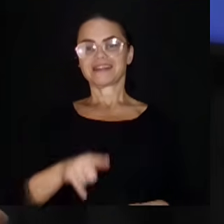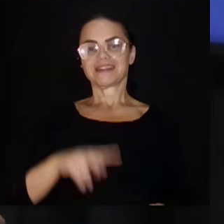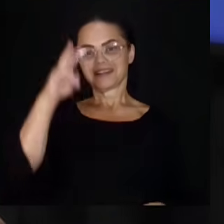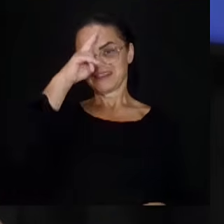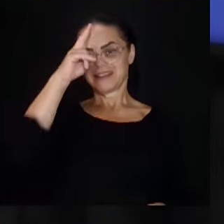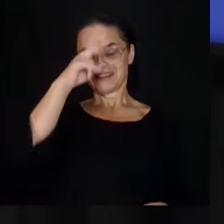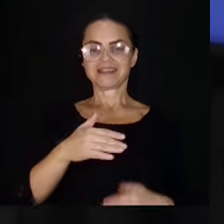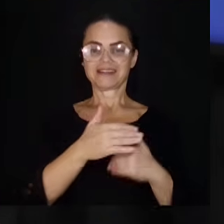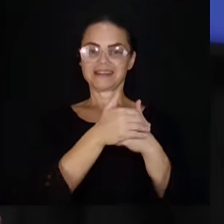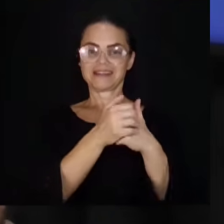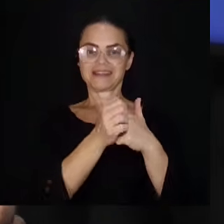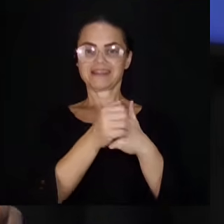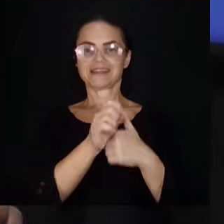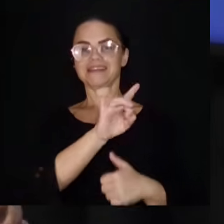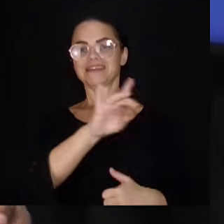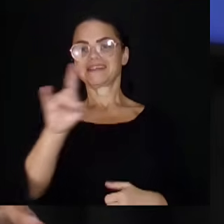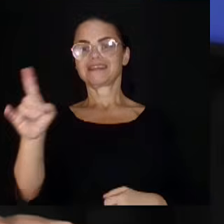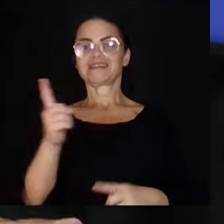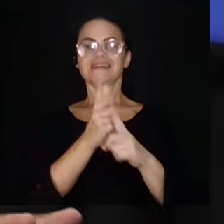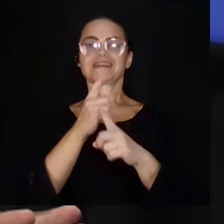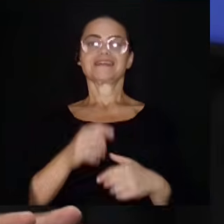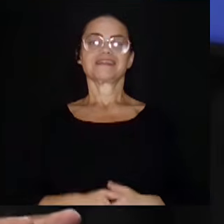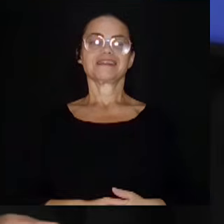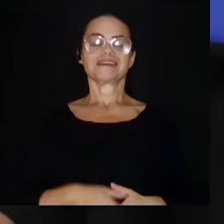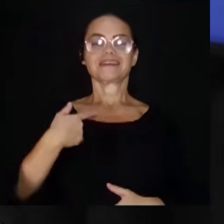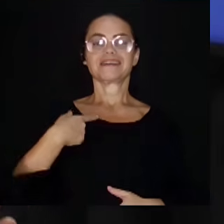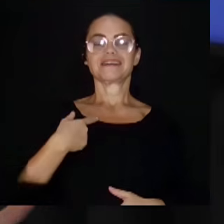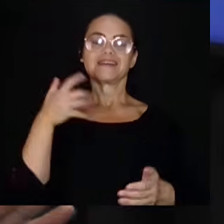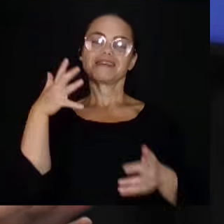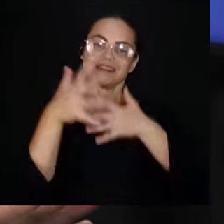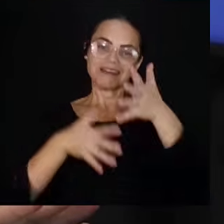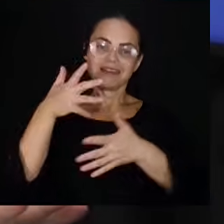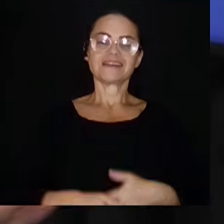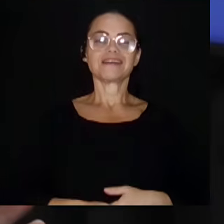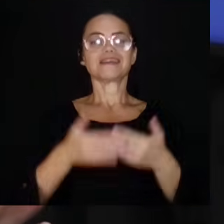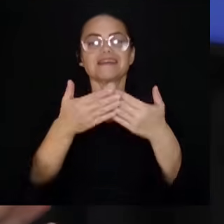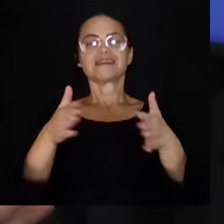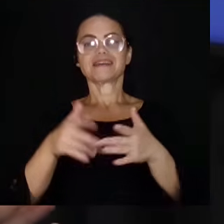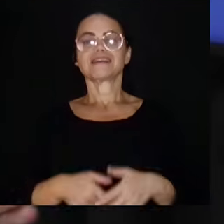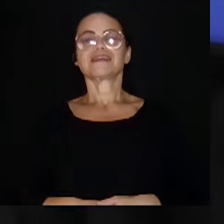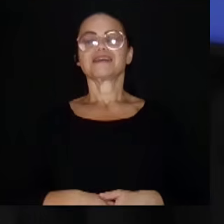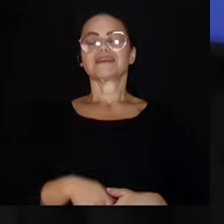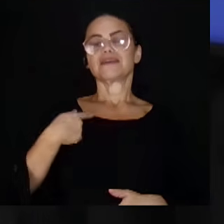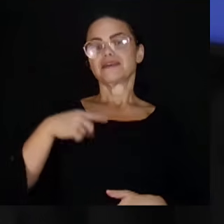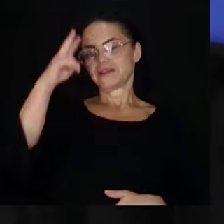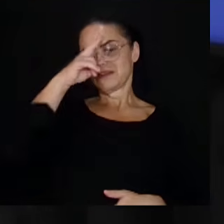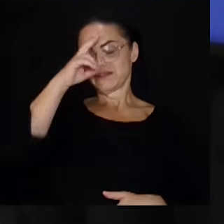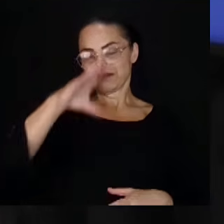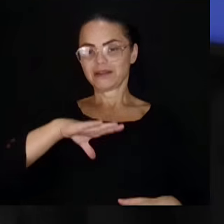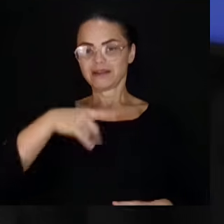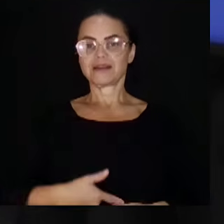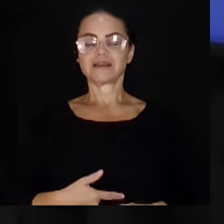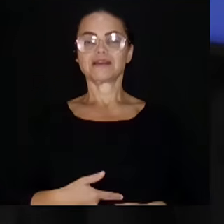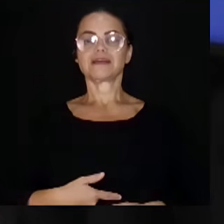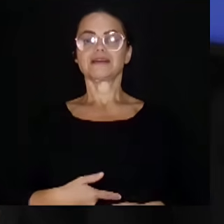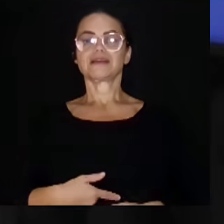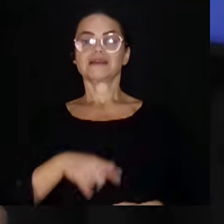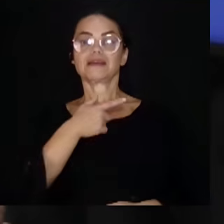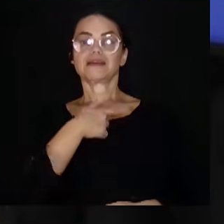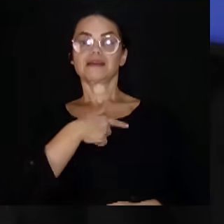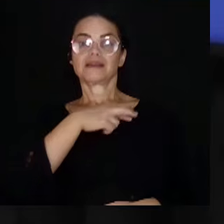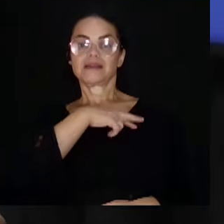cada encontro. As narrativas que abriram a temporada, marcadas por coragem e ancestralidade. Os relatos